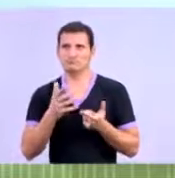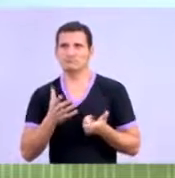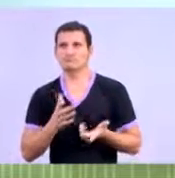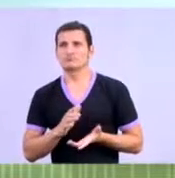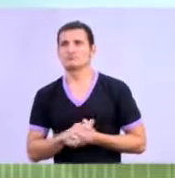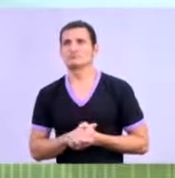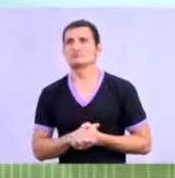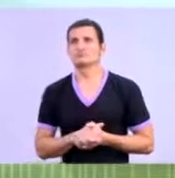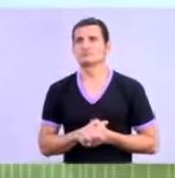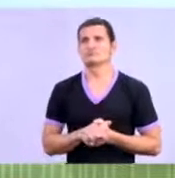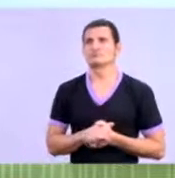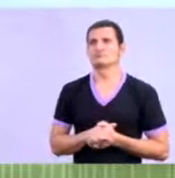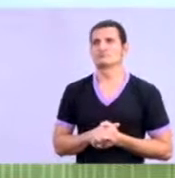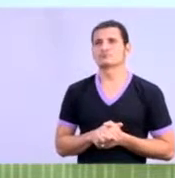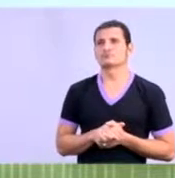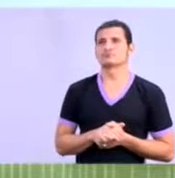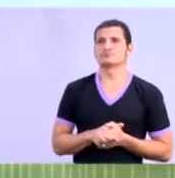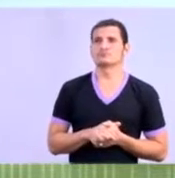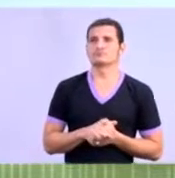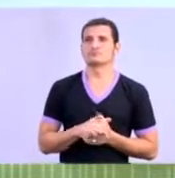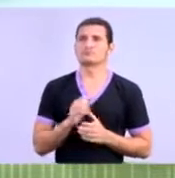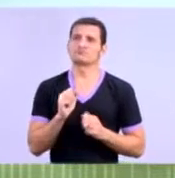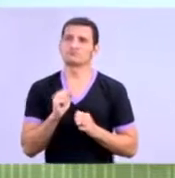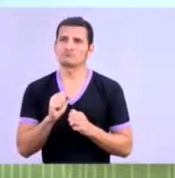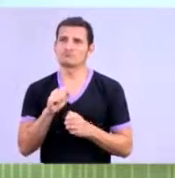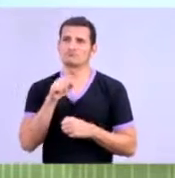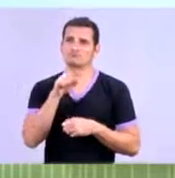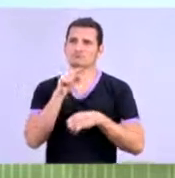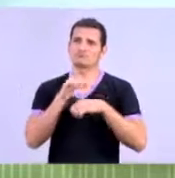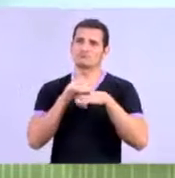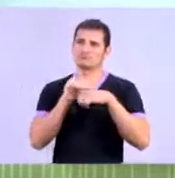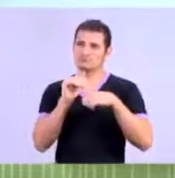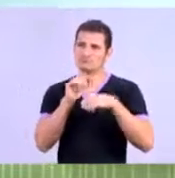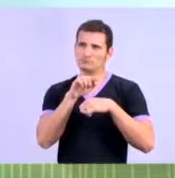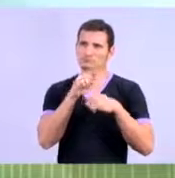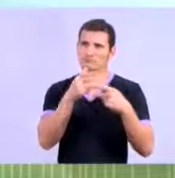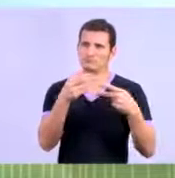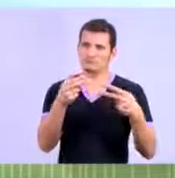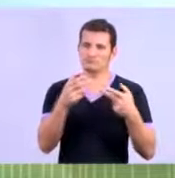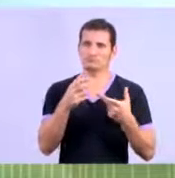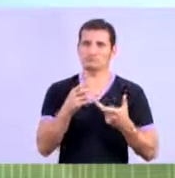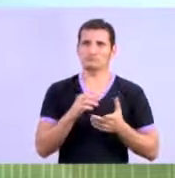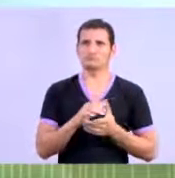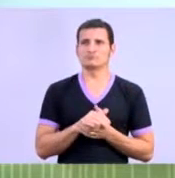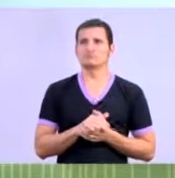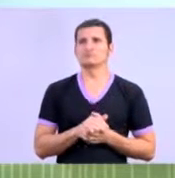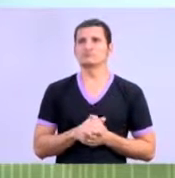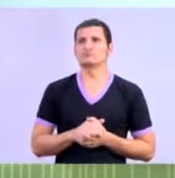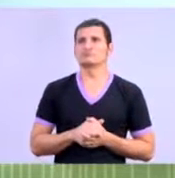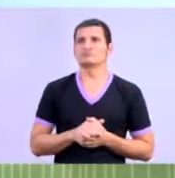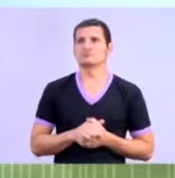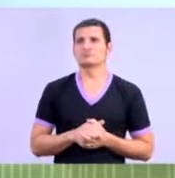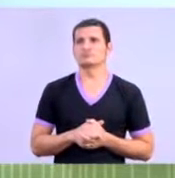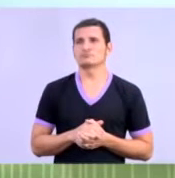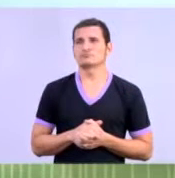nome, mas é assim mesmo. A gente vai poder chamar esse objeto a hora que a gente necessitar, esse comportamento na hora que a gente